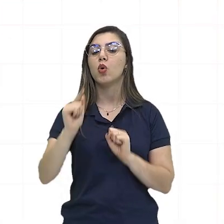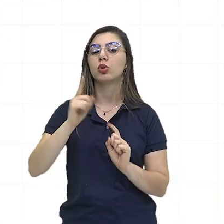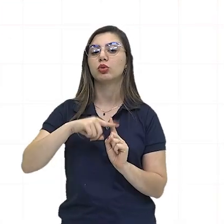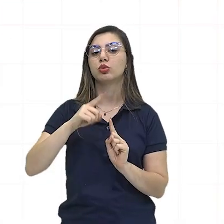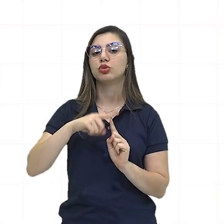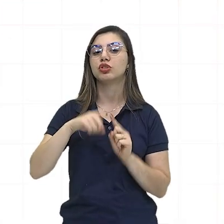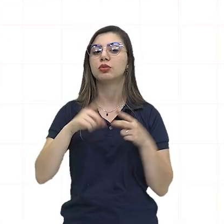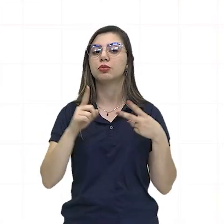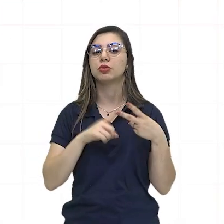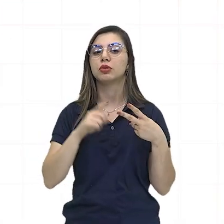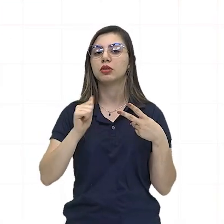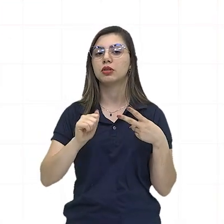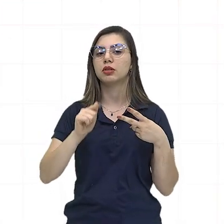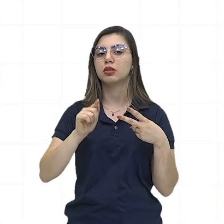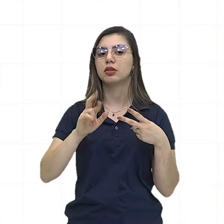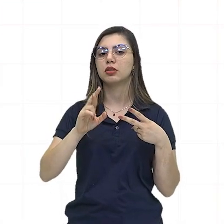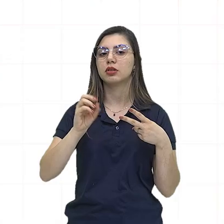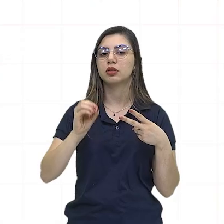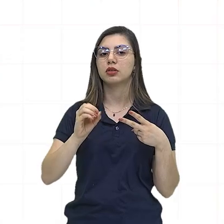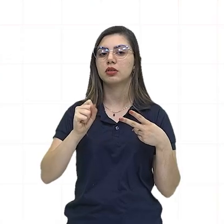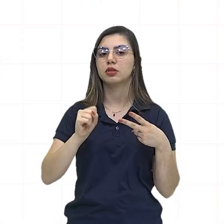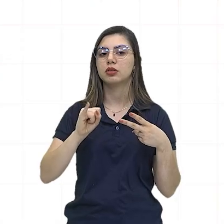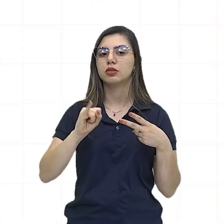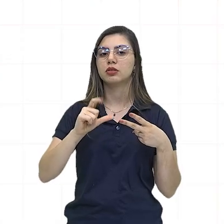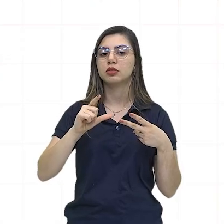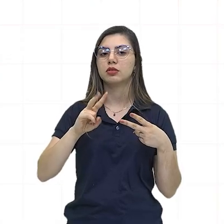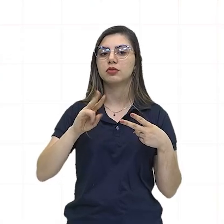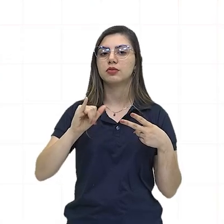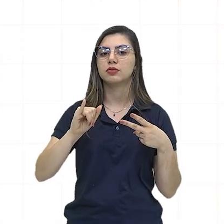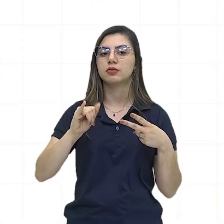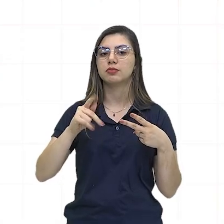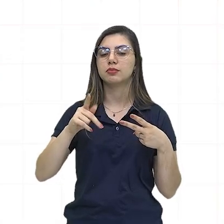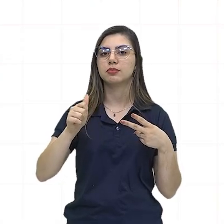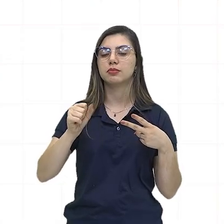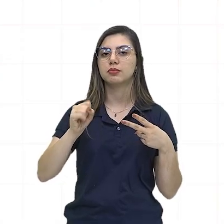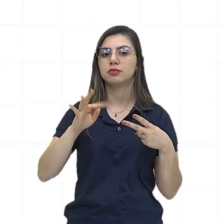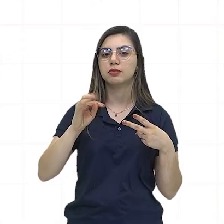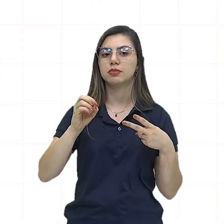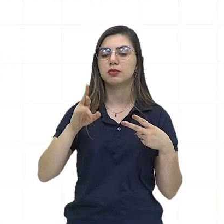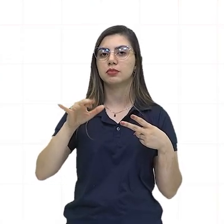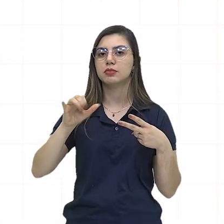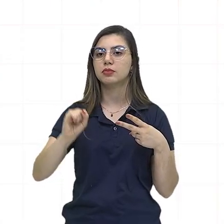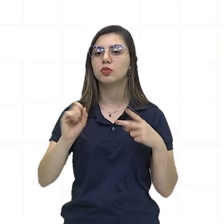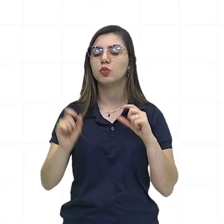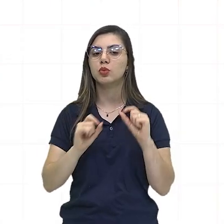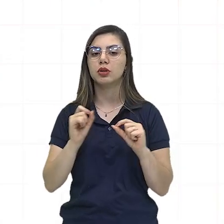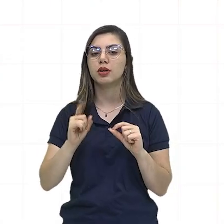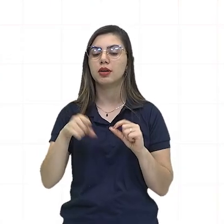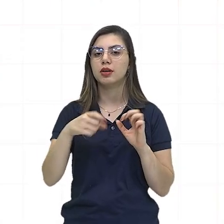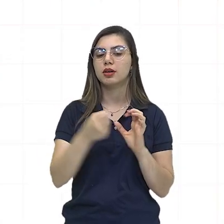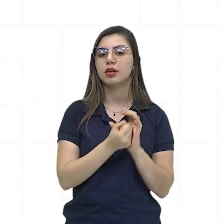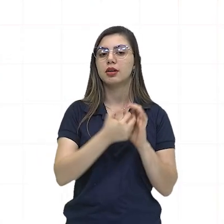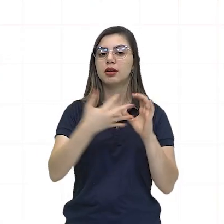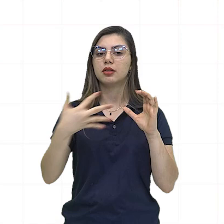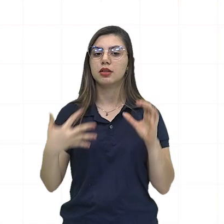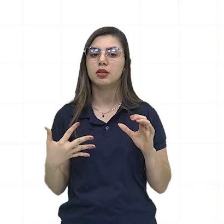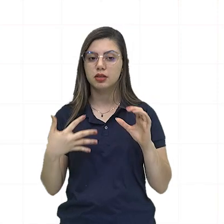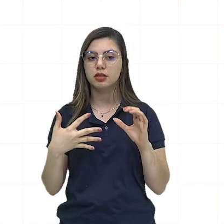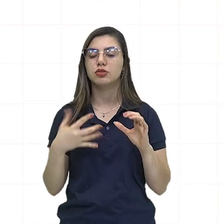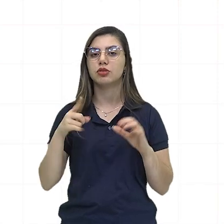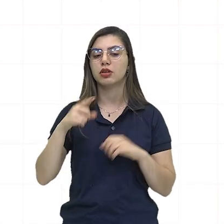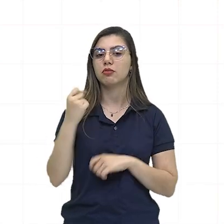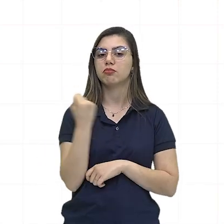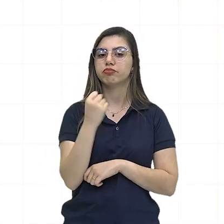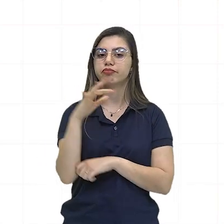agro-silvio-pastoris, eles são formados ali por elementos agrícolas, nós vamos ter elementos florestais